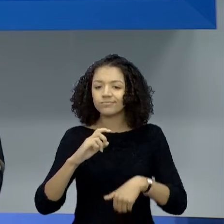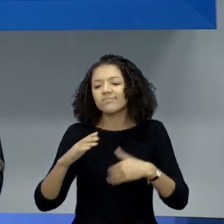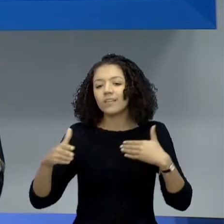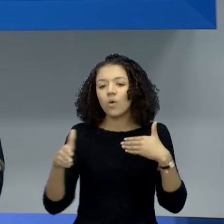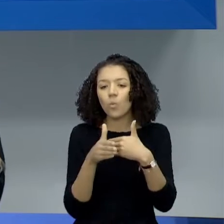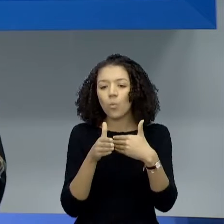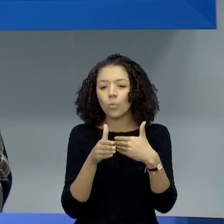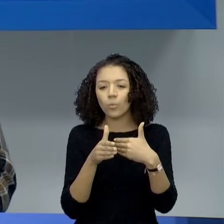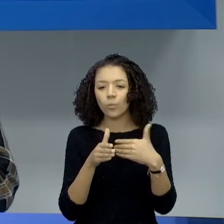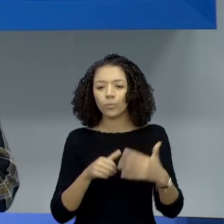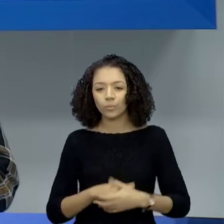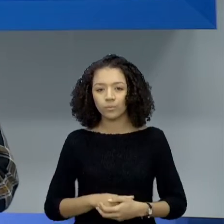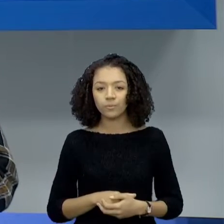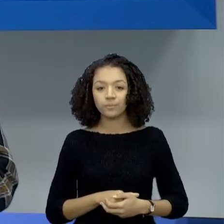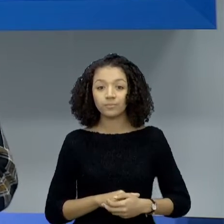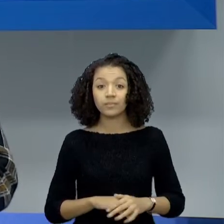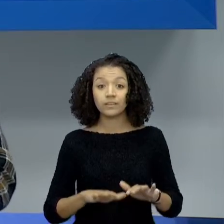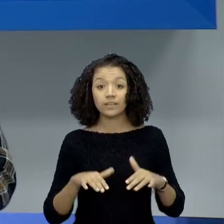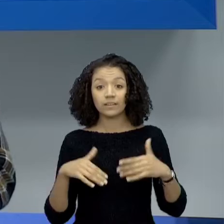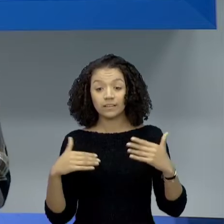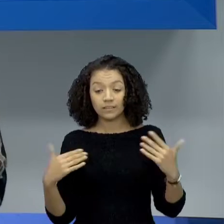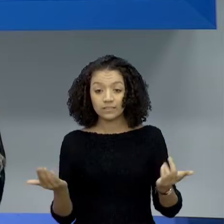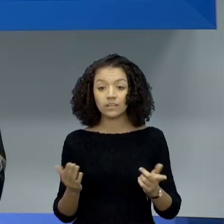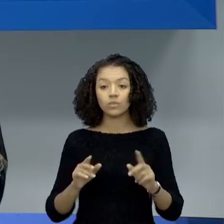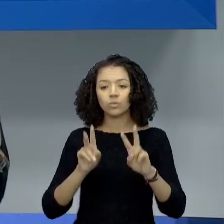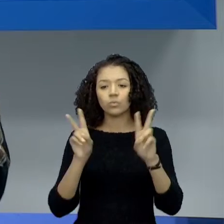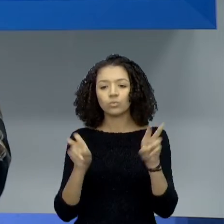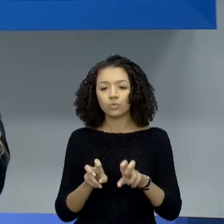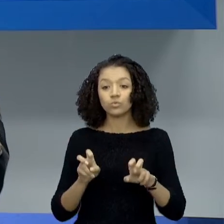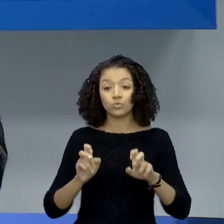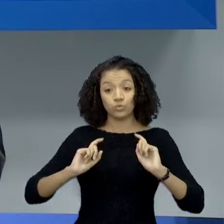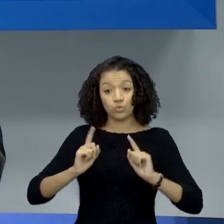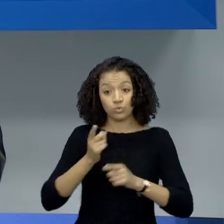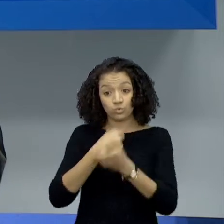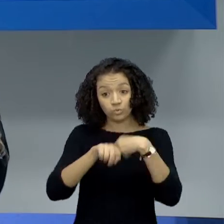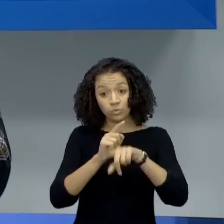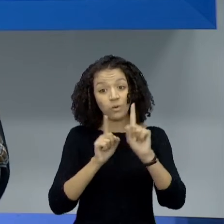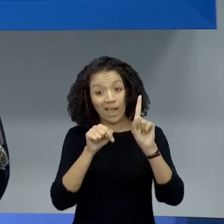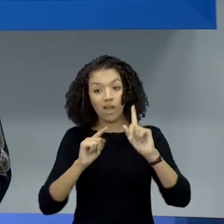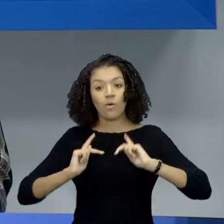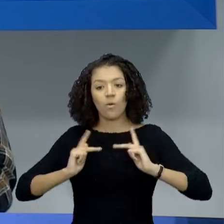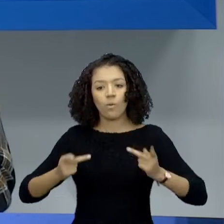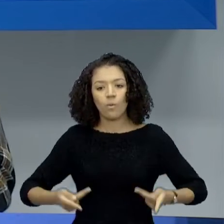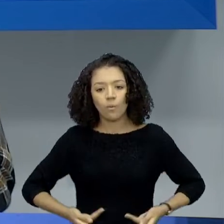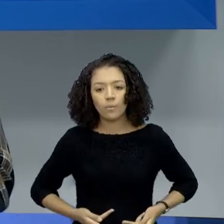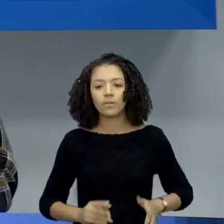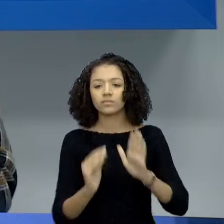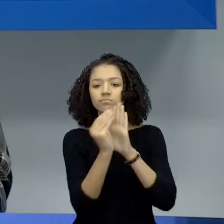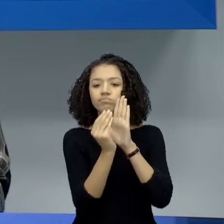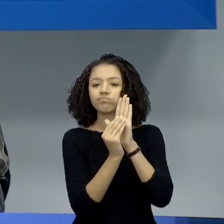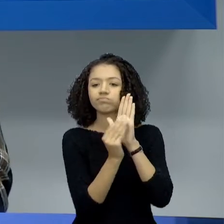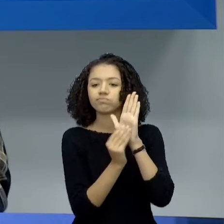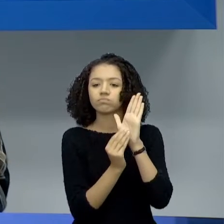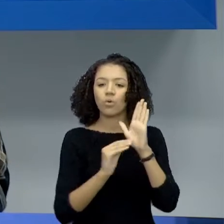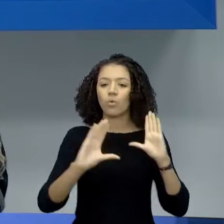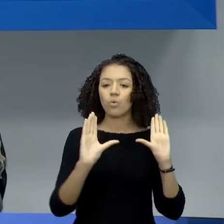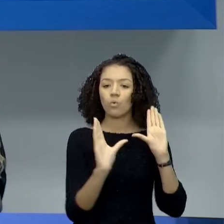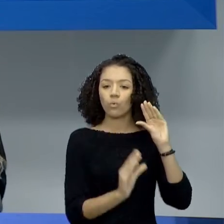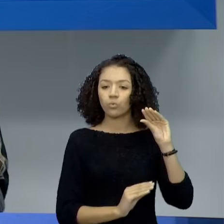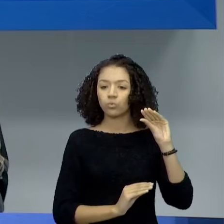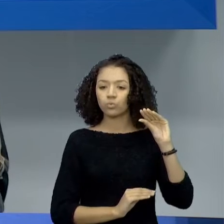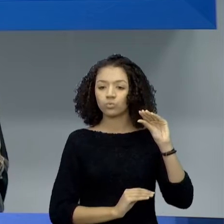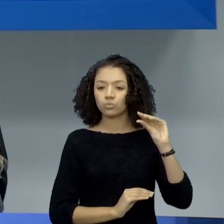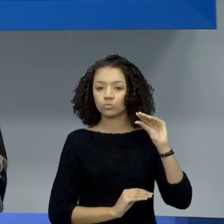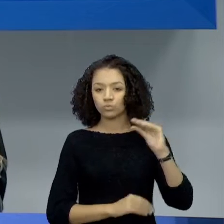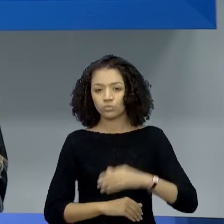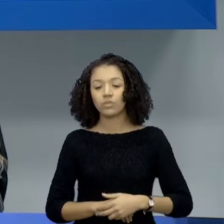né? Então, no componente Superar Desafios EG Humanas, a gente viu que teve mais recapitulação de conteúdos, né? Por isso que hoje a gente vai